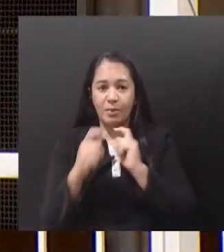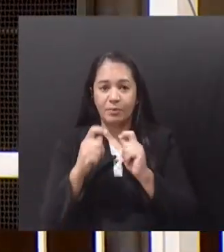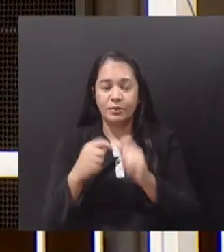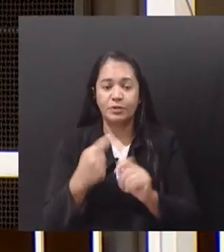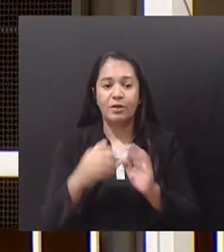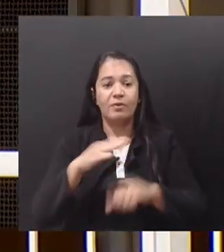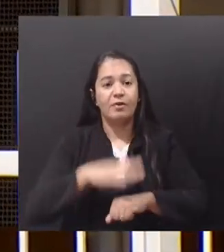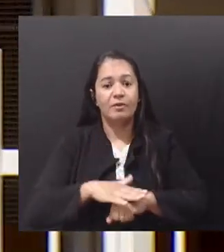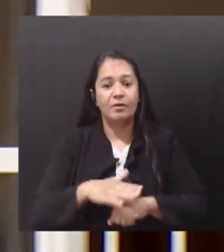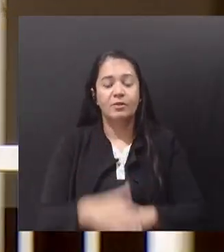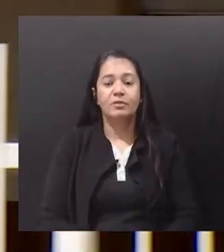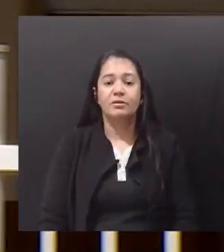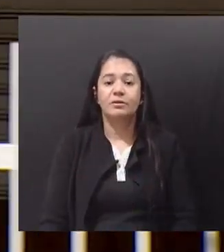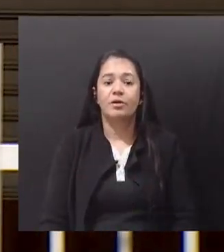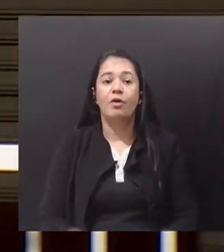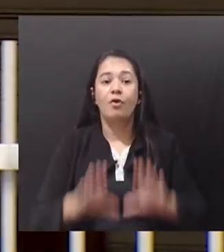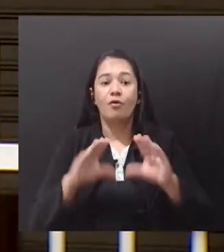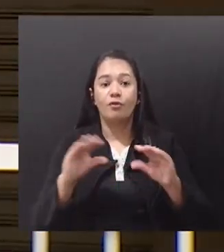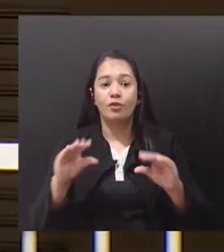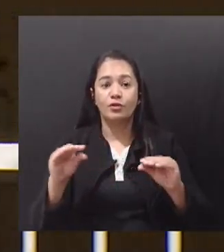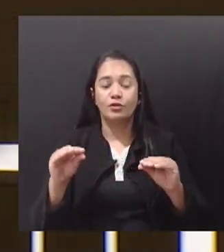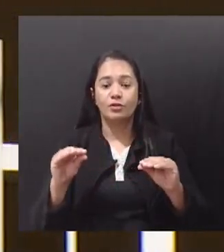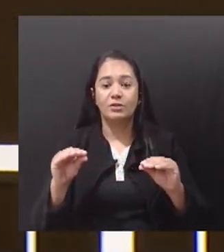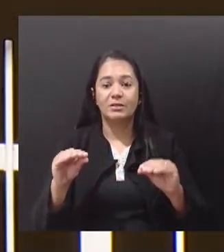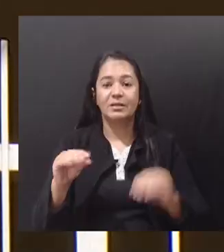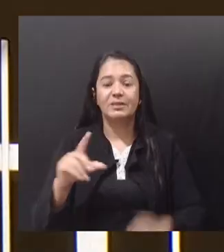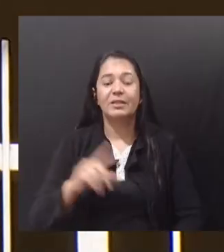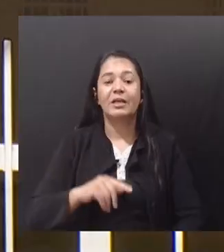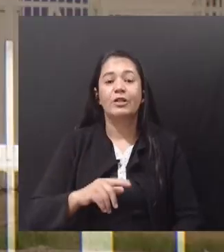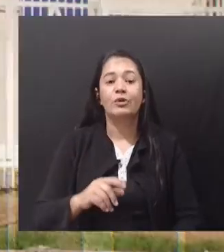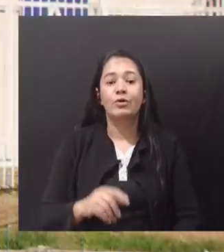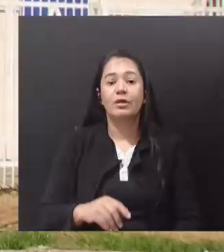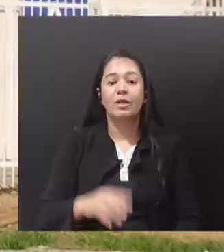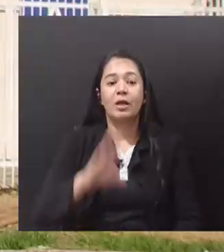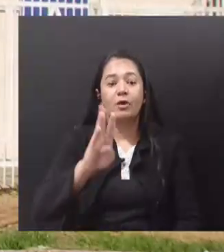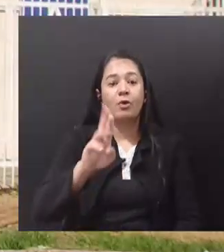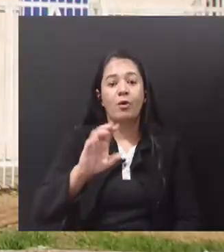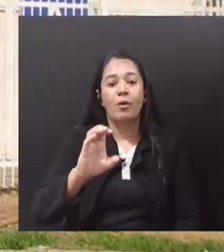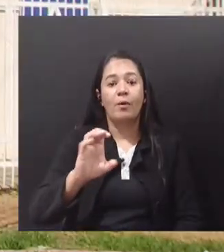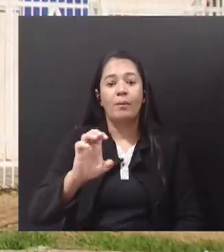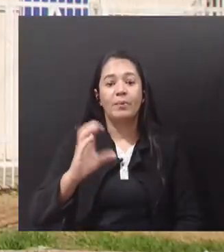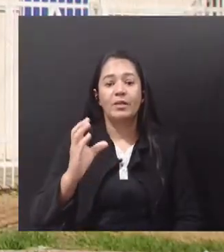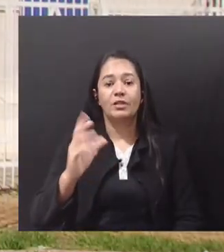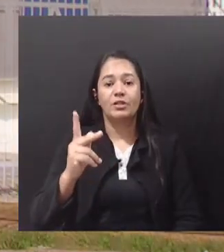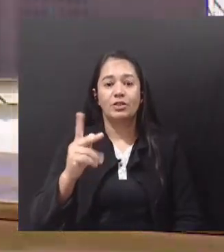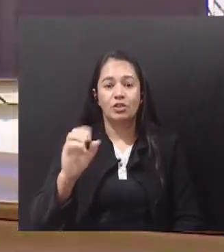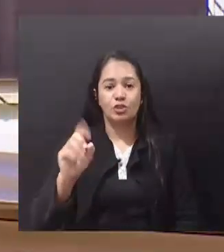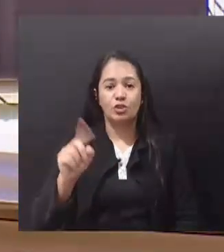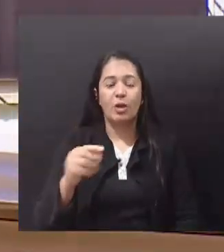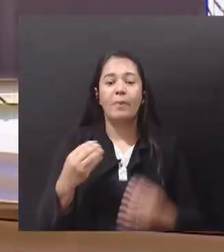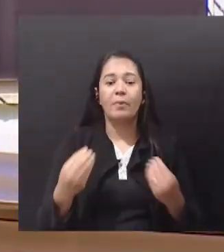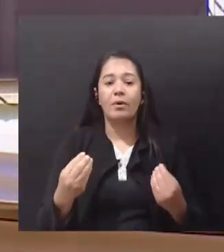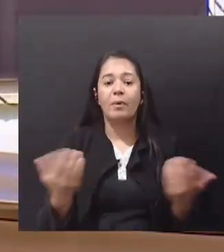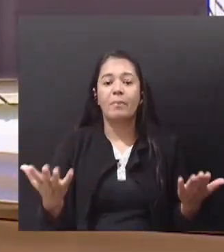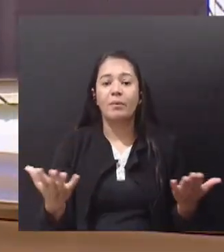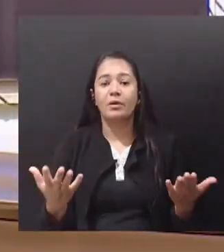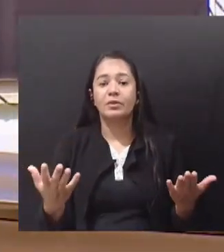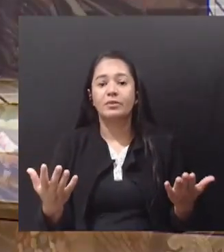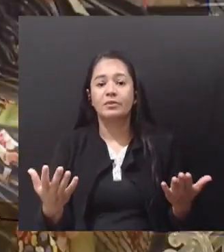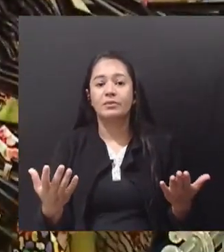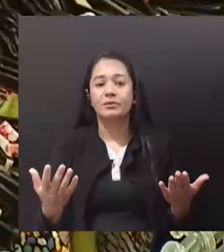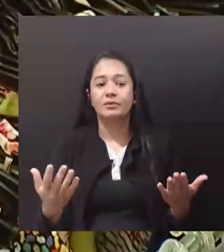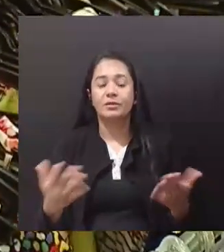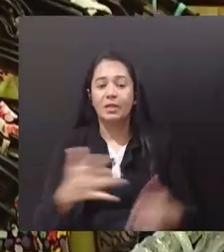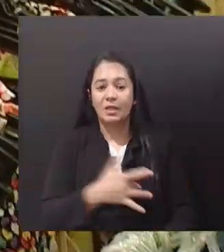fazer, funciona um brechó. Qual que é a importância desse espaço para que vocês também mantenham a